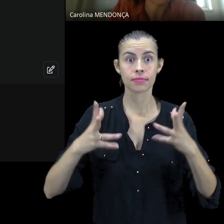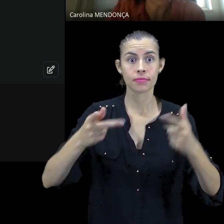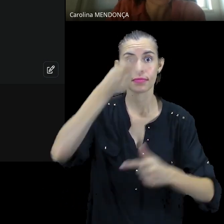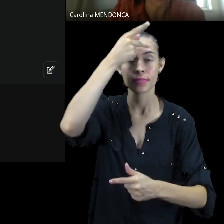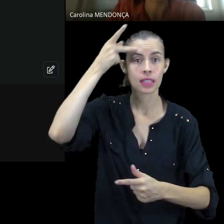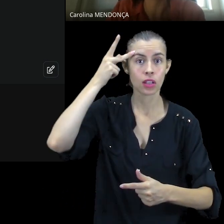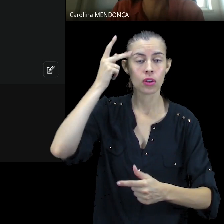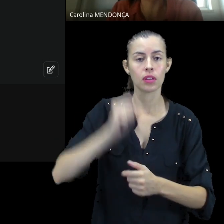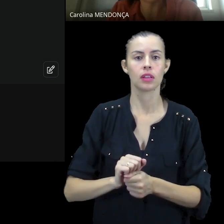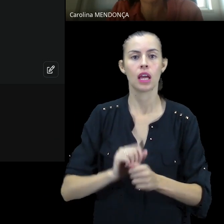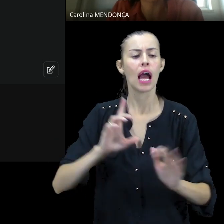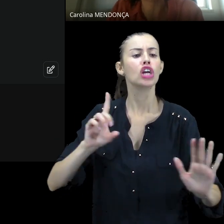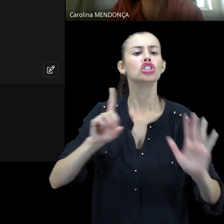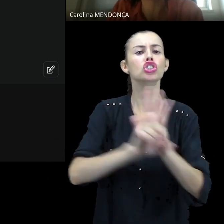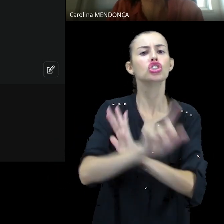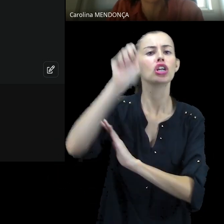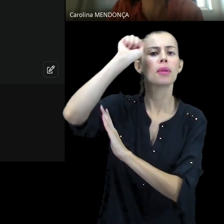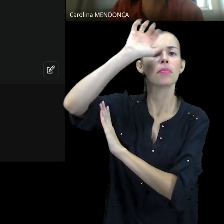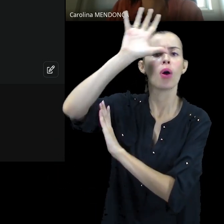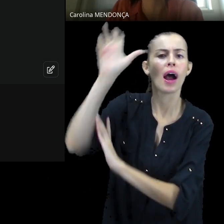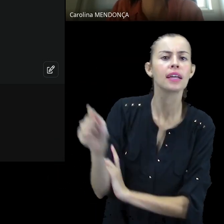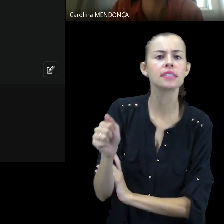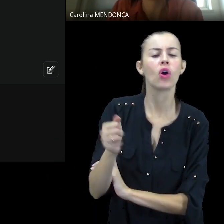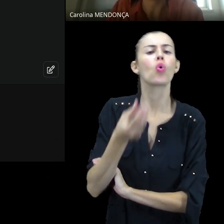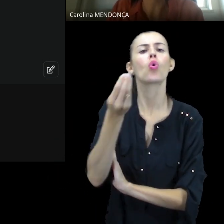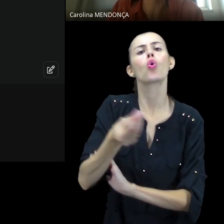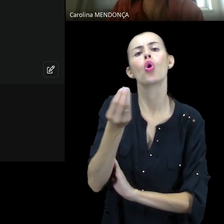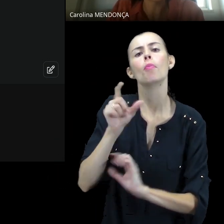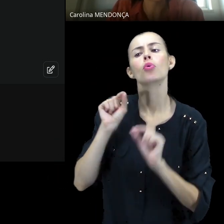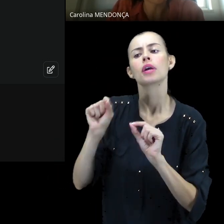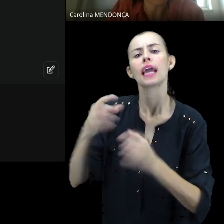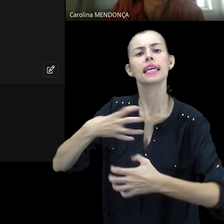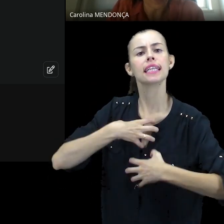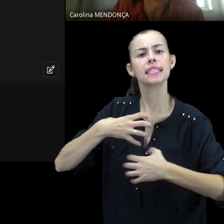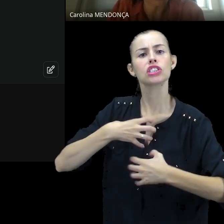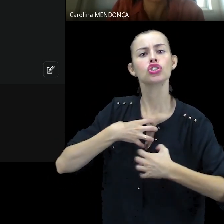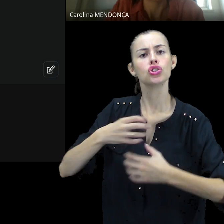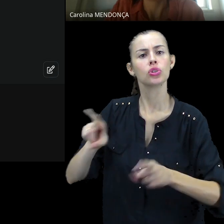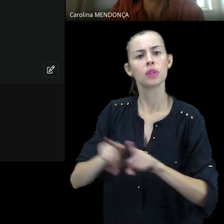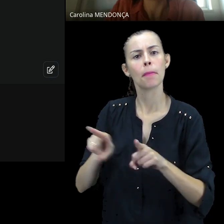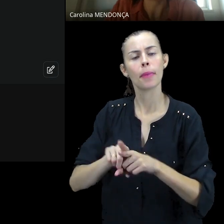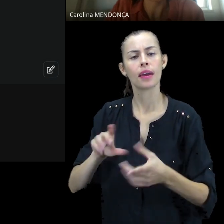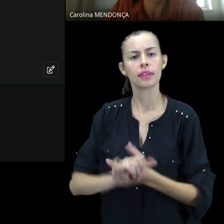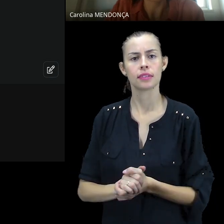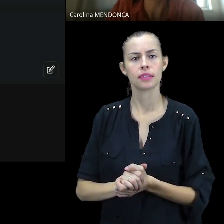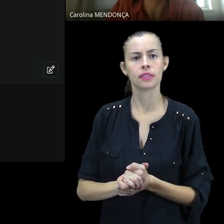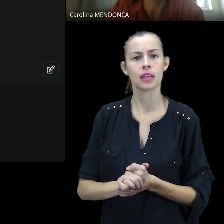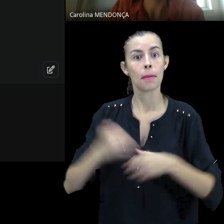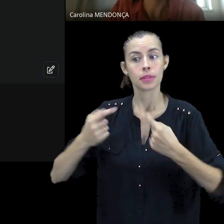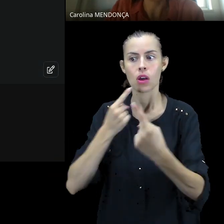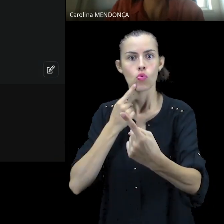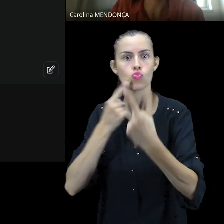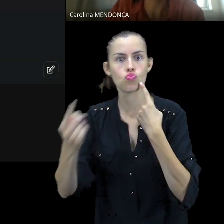discussão racial, e inclusive a de direitos humanos, direitos a direitos fundamentais da pessoa